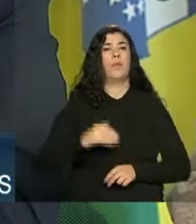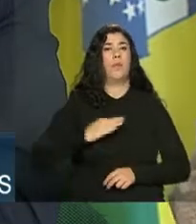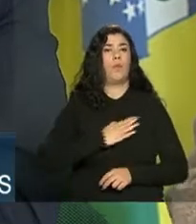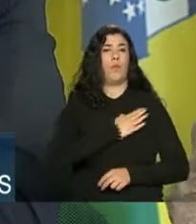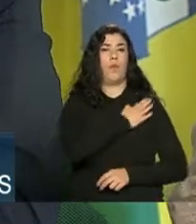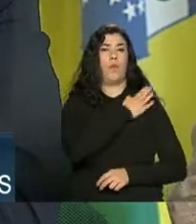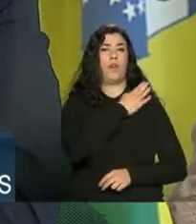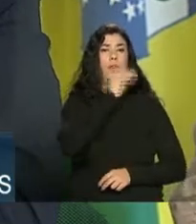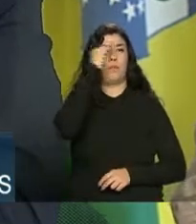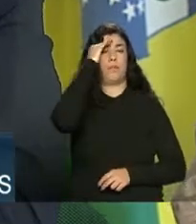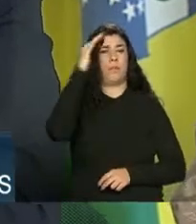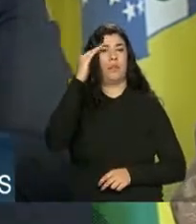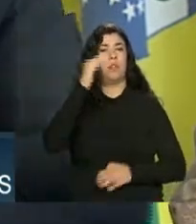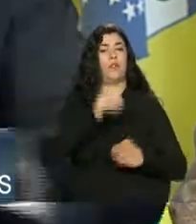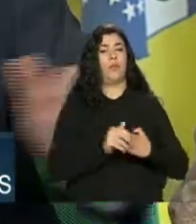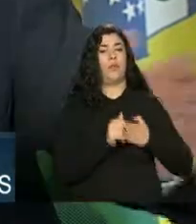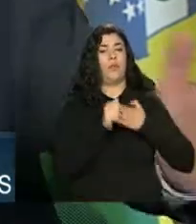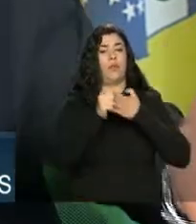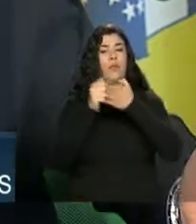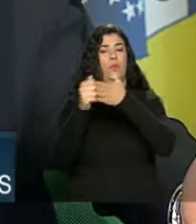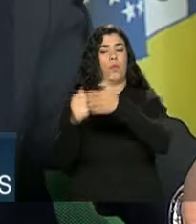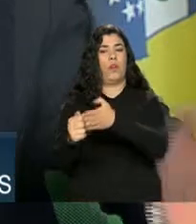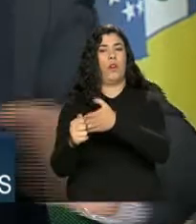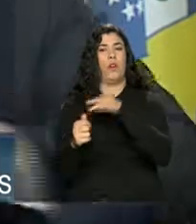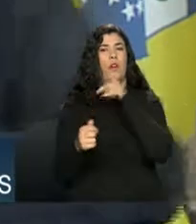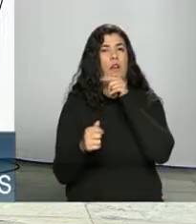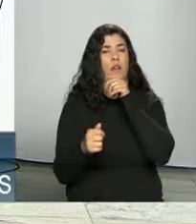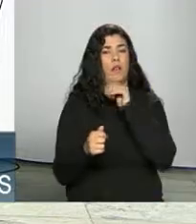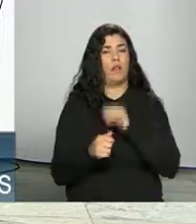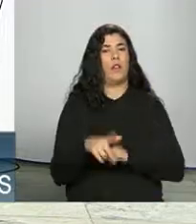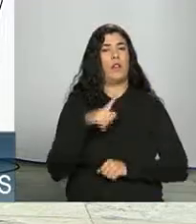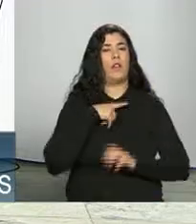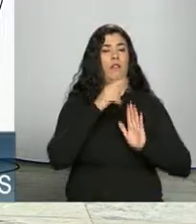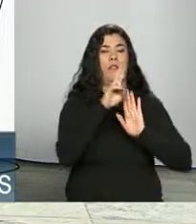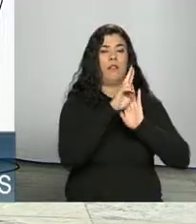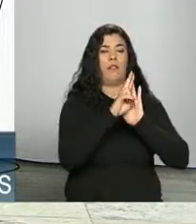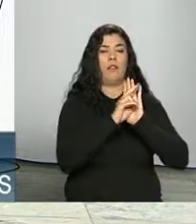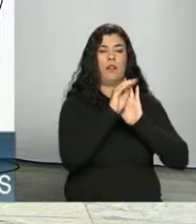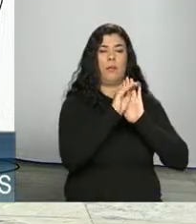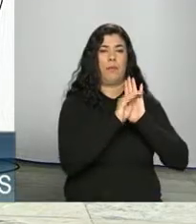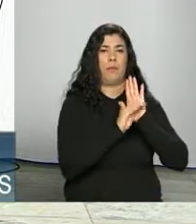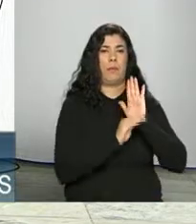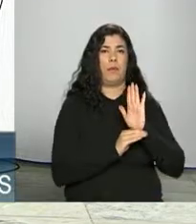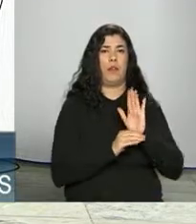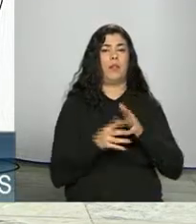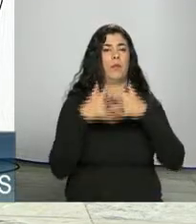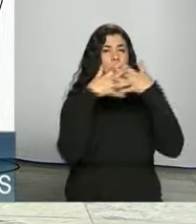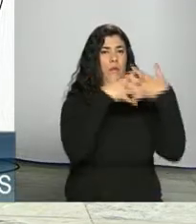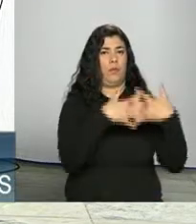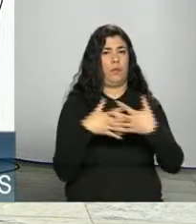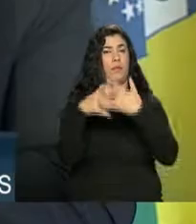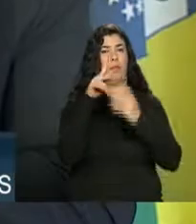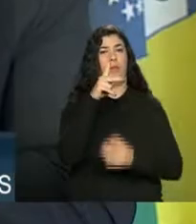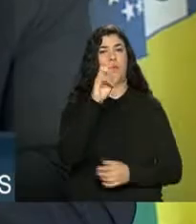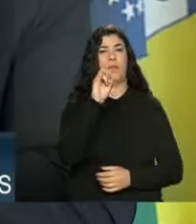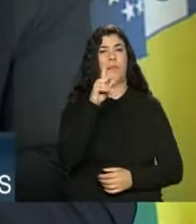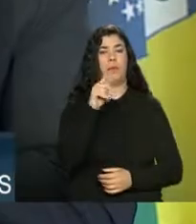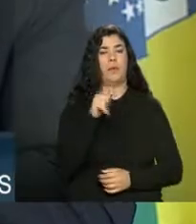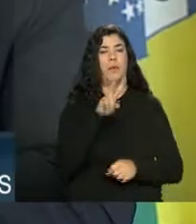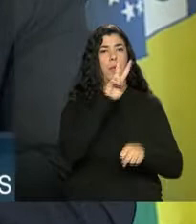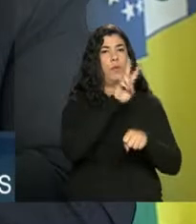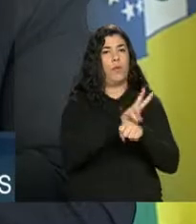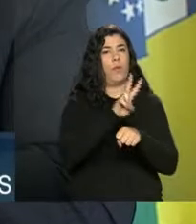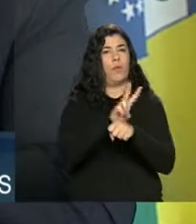brasileiro dentro de regras que a própria ministra izabella falou aqui e com todo o